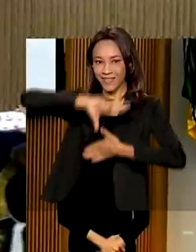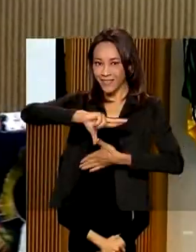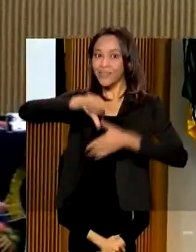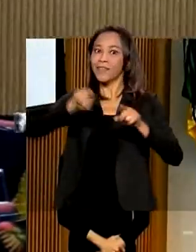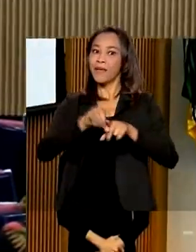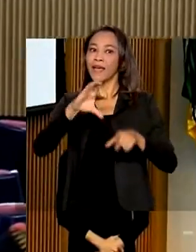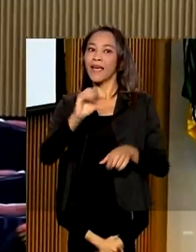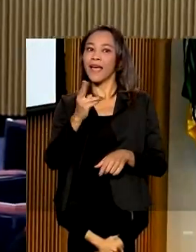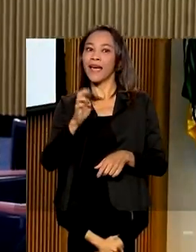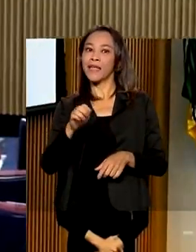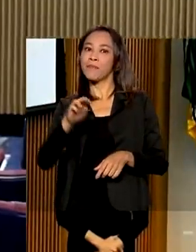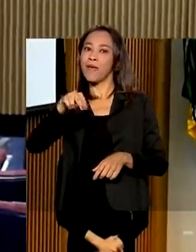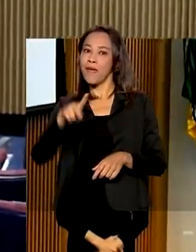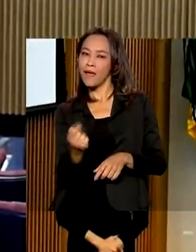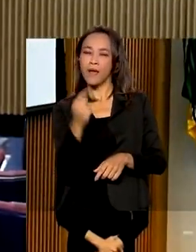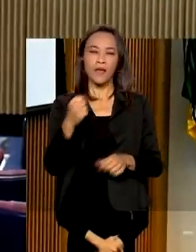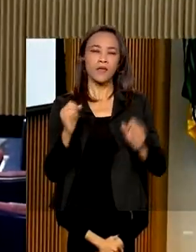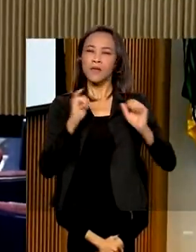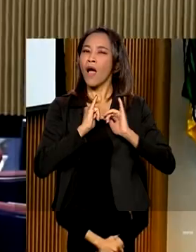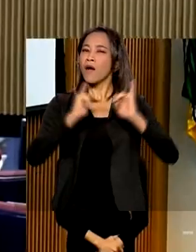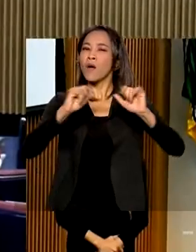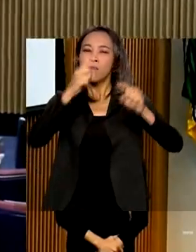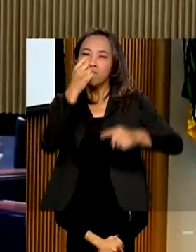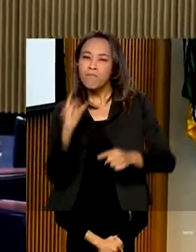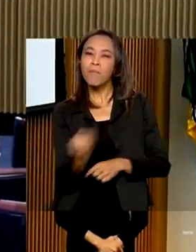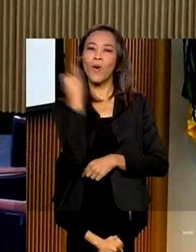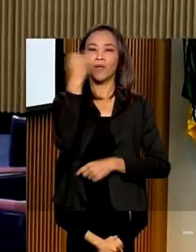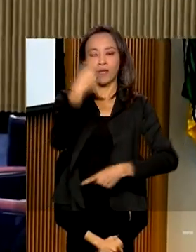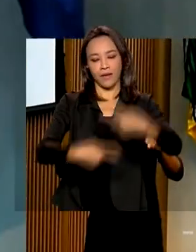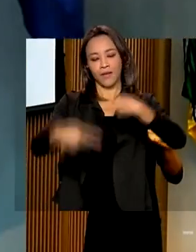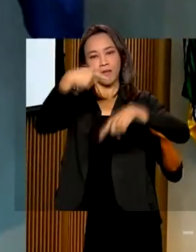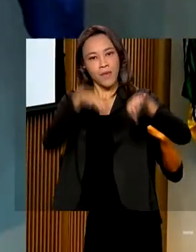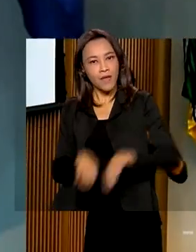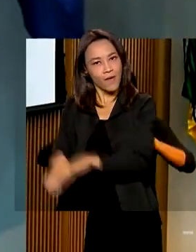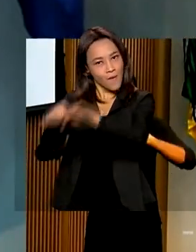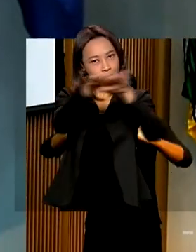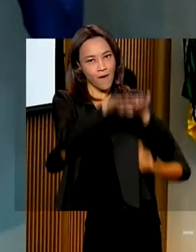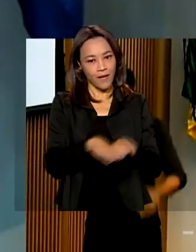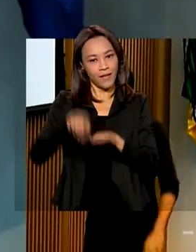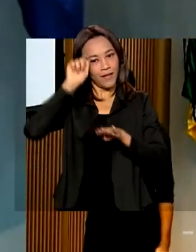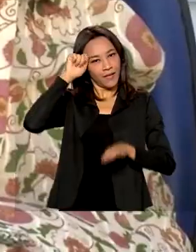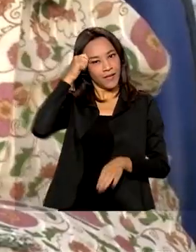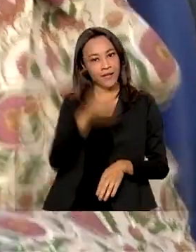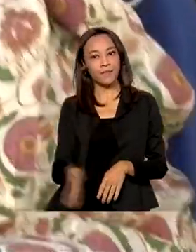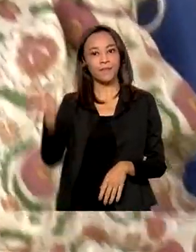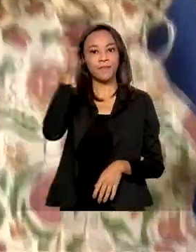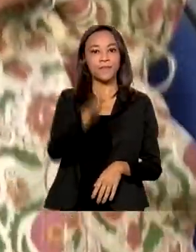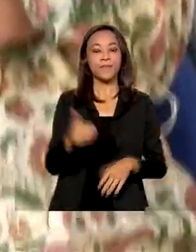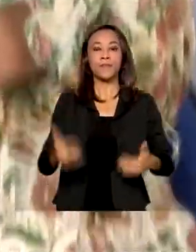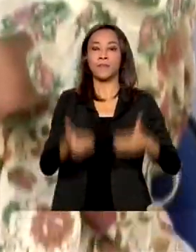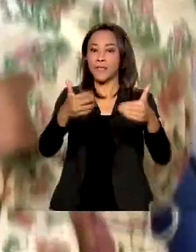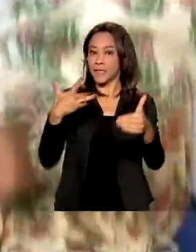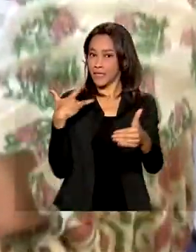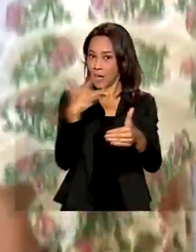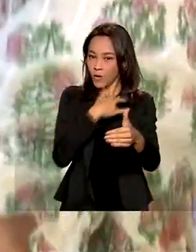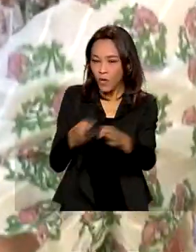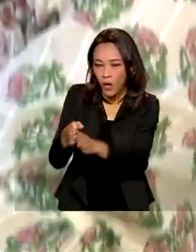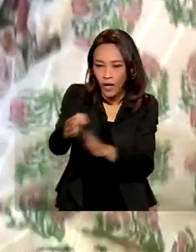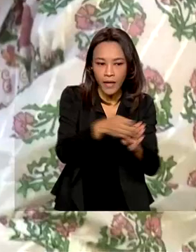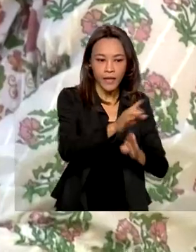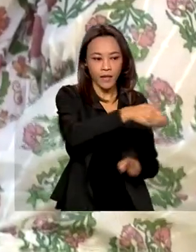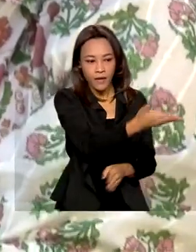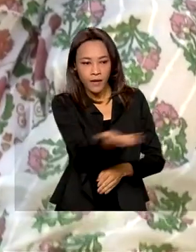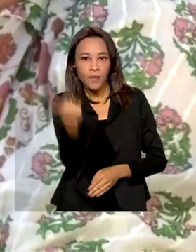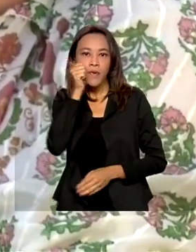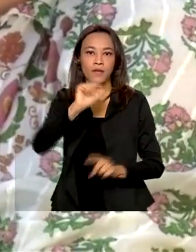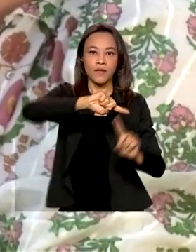venha ressalta a importância de políticas públicas para a promoção da Igualdade racial Ministério da Saúde vai orientar grávidas e